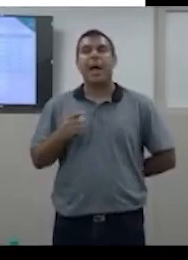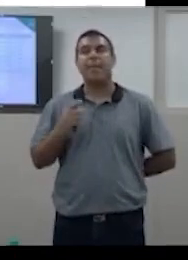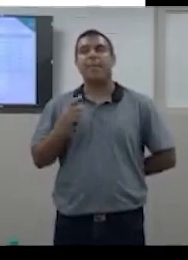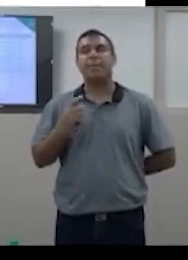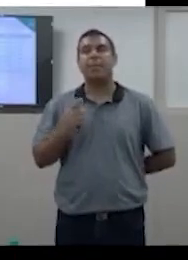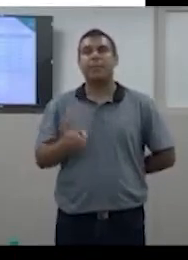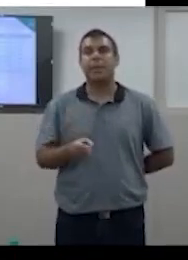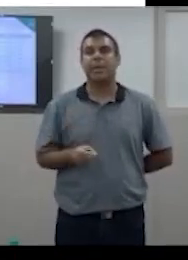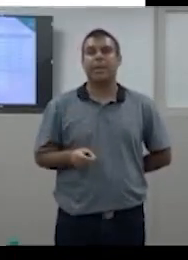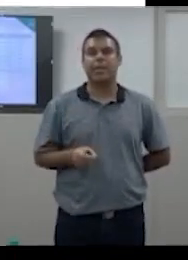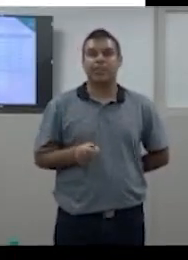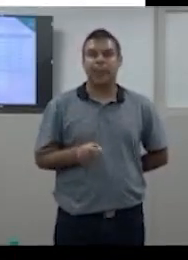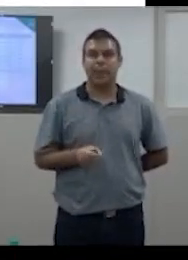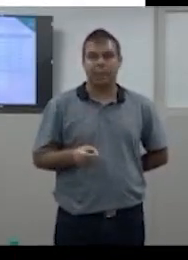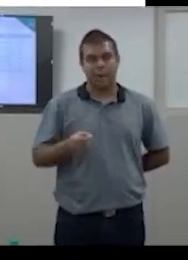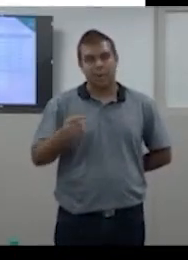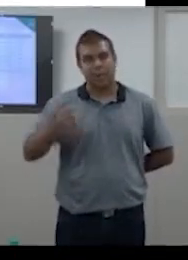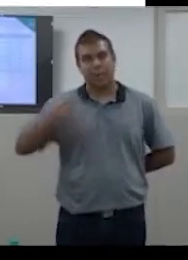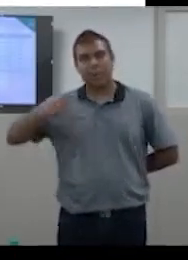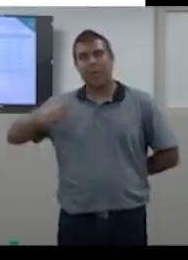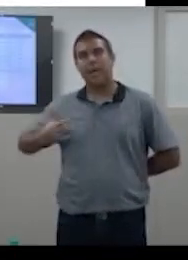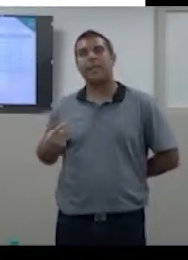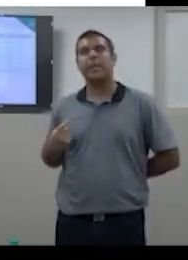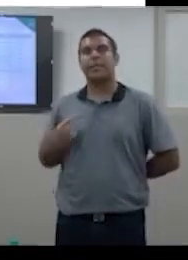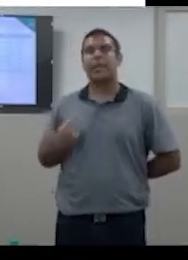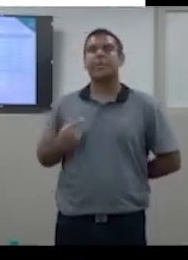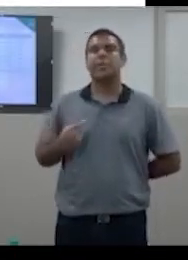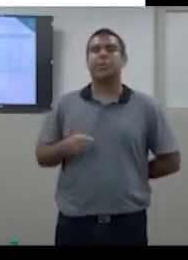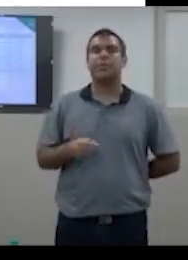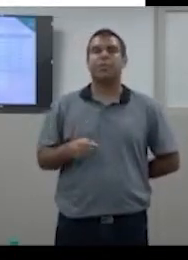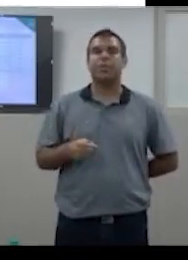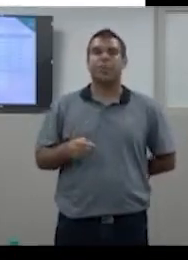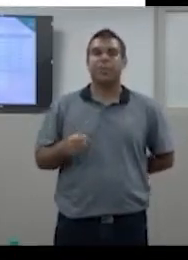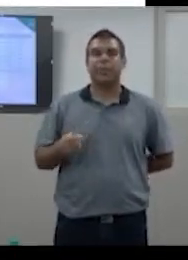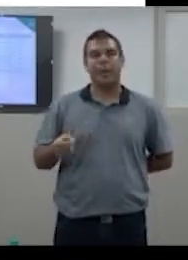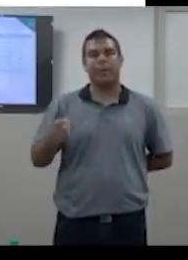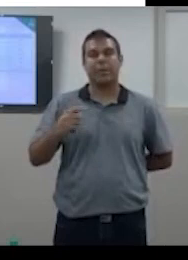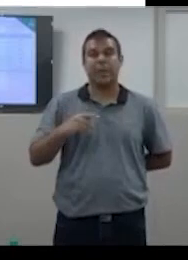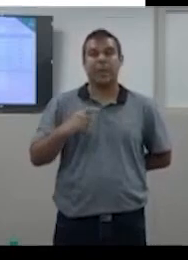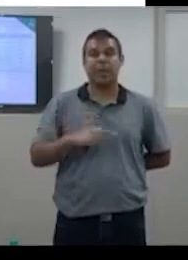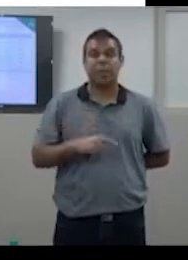diferente. A mesma coisa você tem com a ideia do ferro. No ferro, lá na Idade Média,